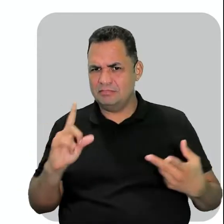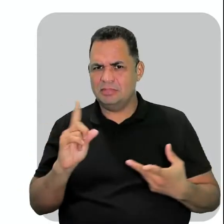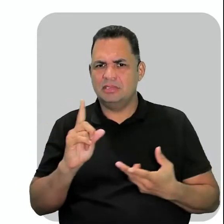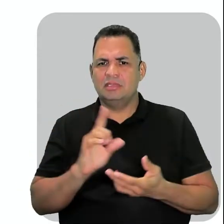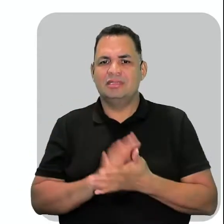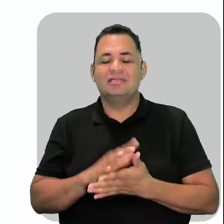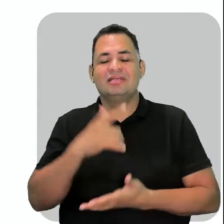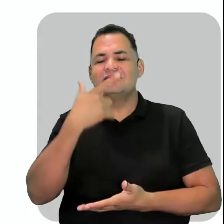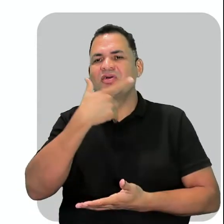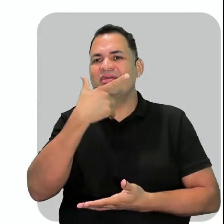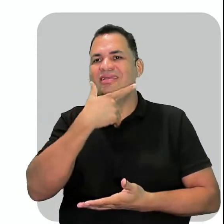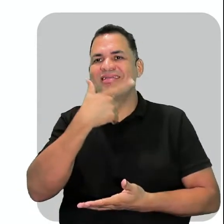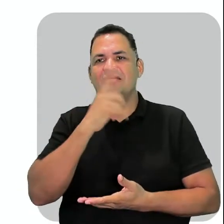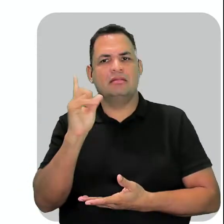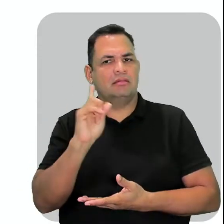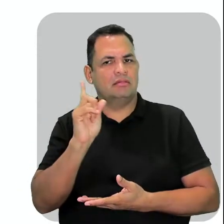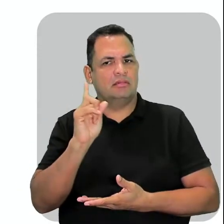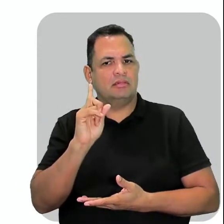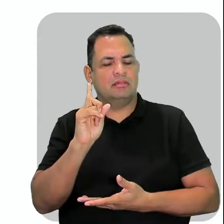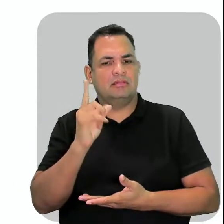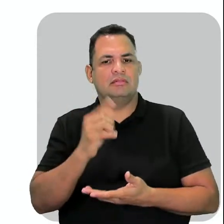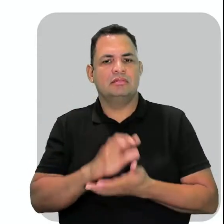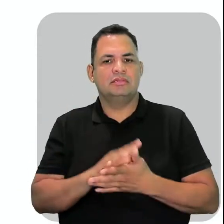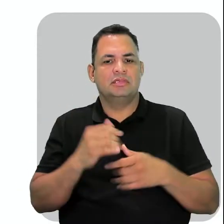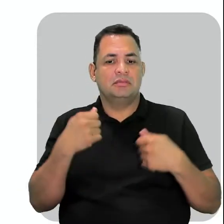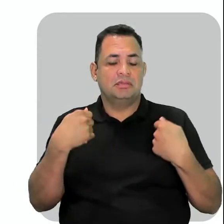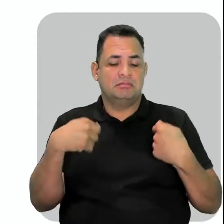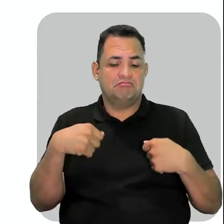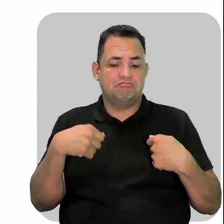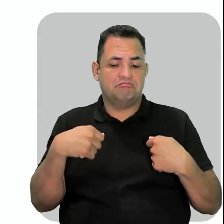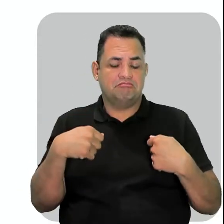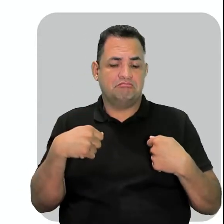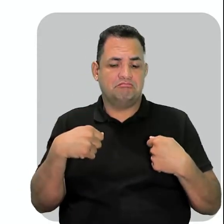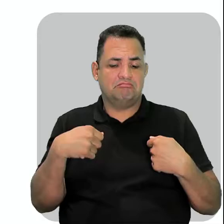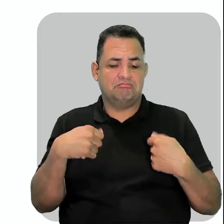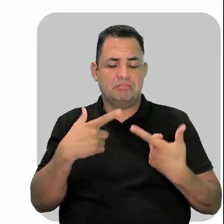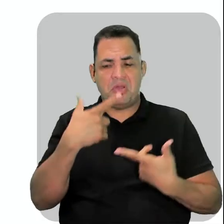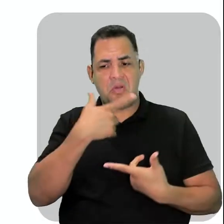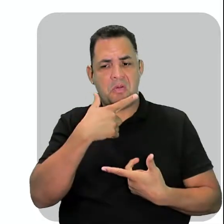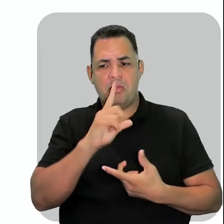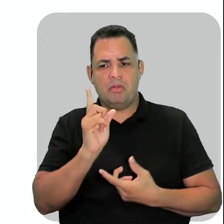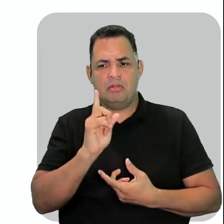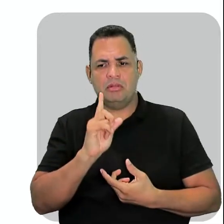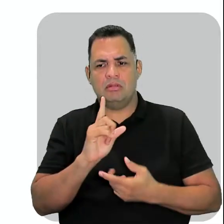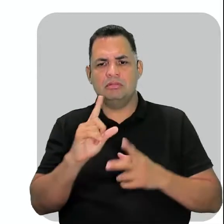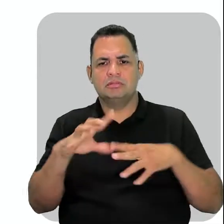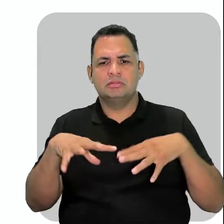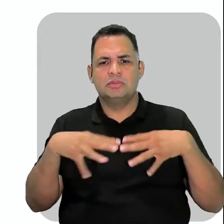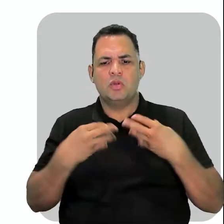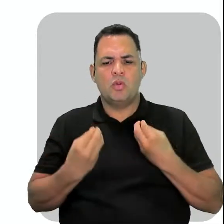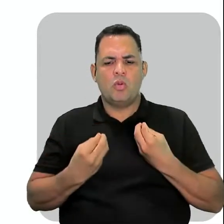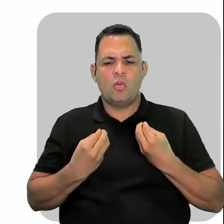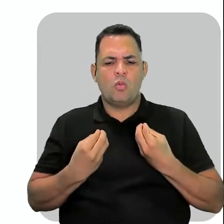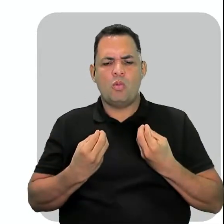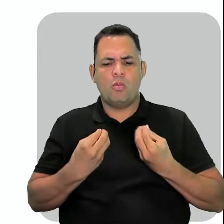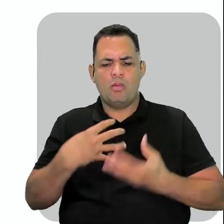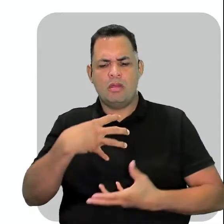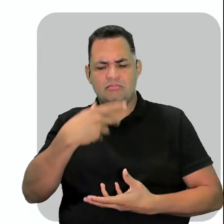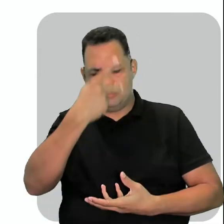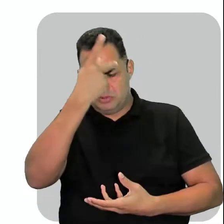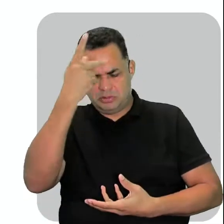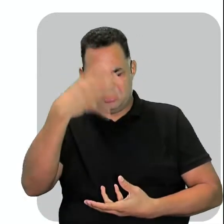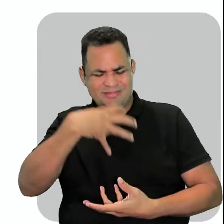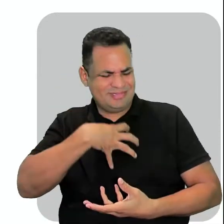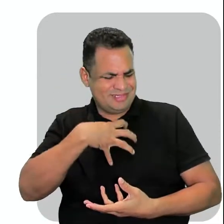estar sorrindo, não, porque sorriso não é necessariamente o humor da pessoa. O humor é como ela se sente naquele